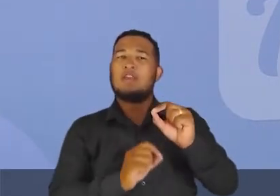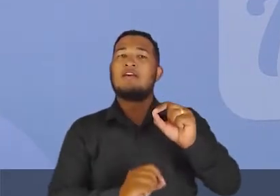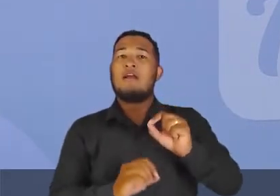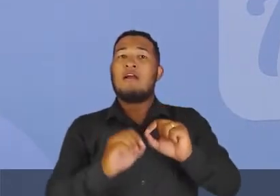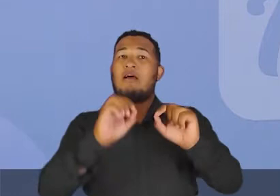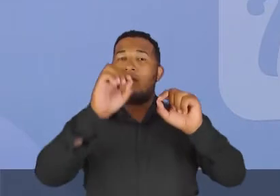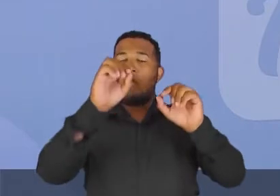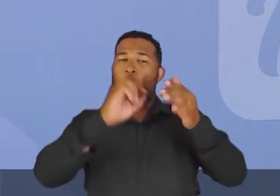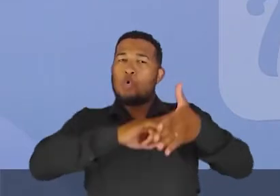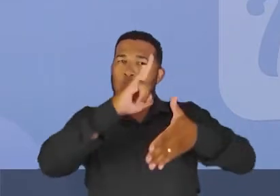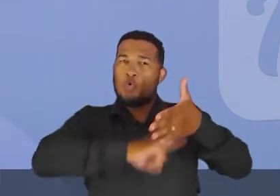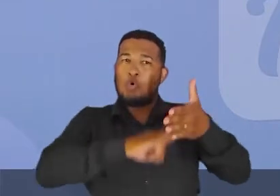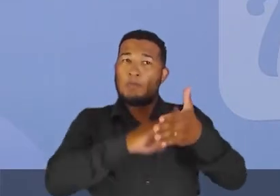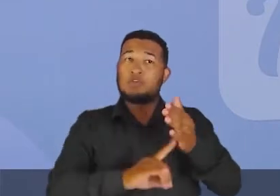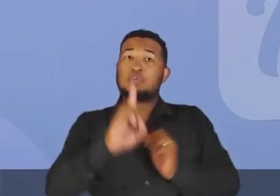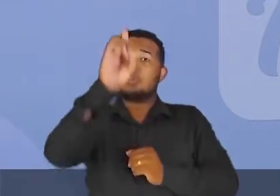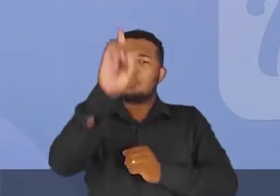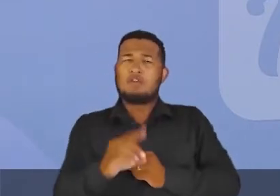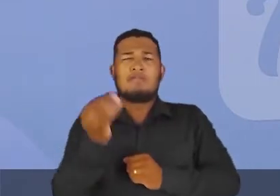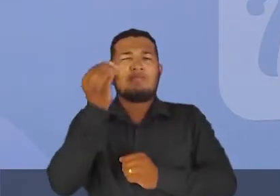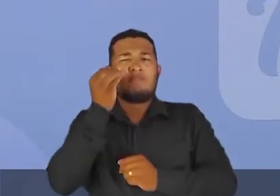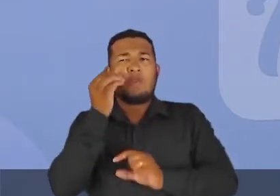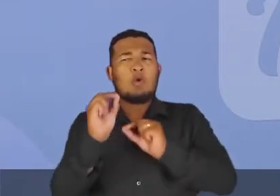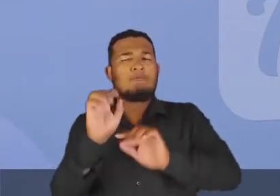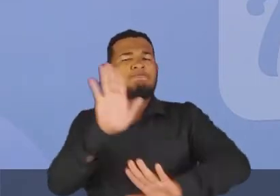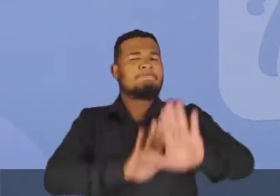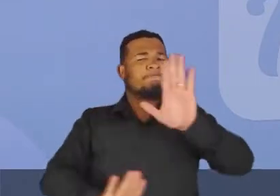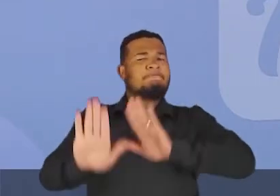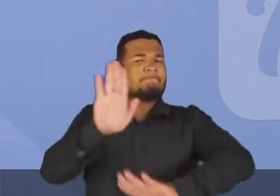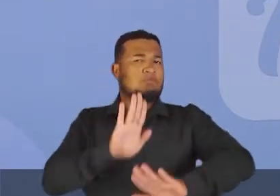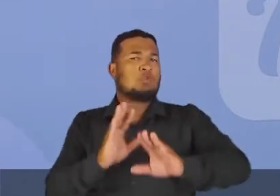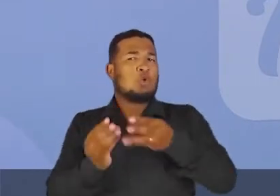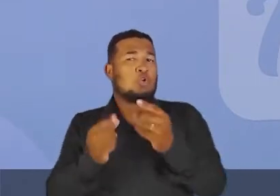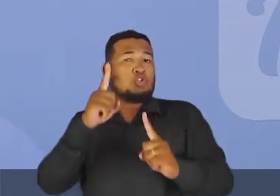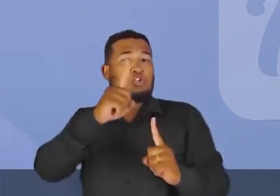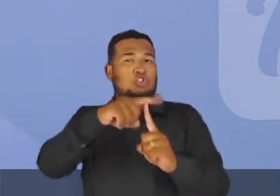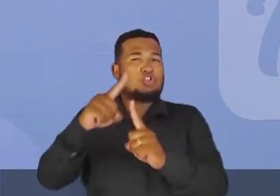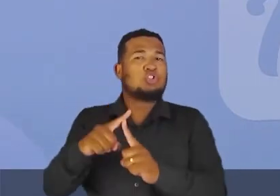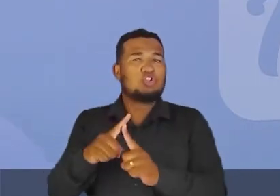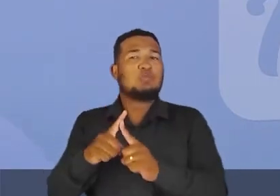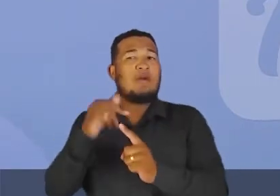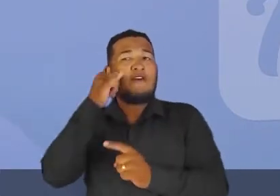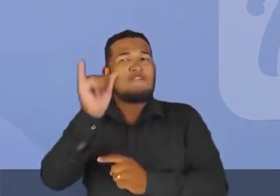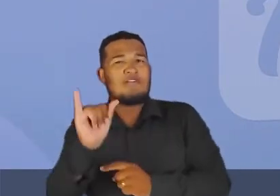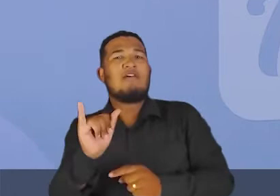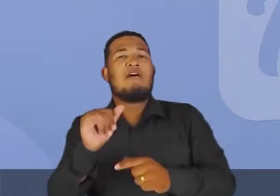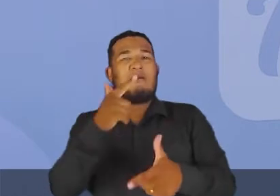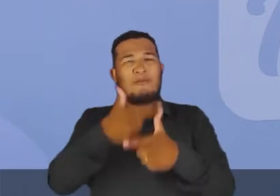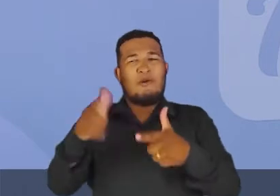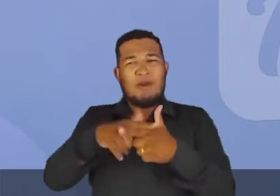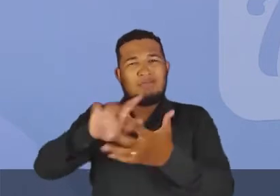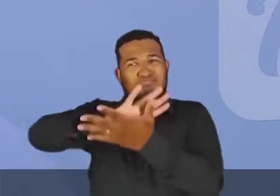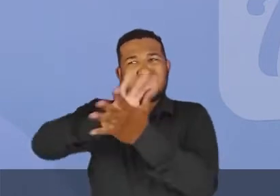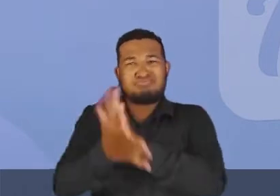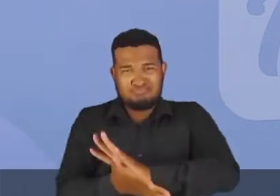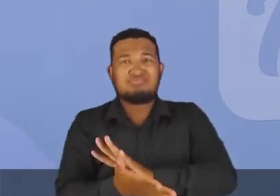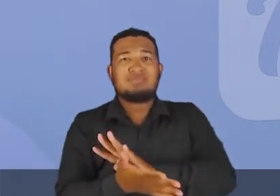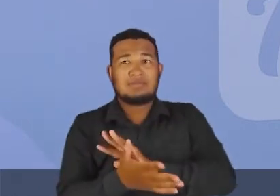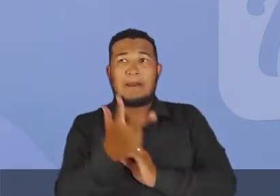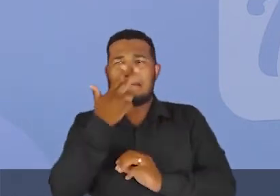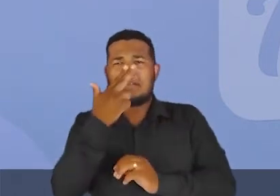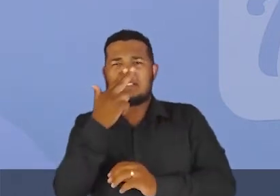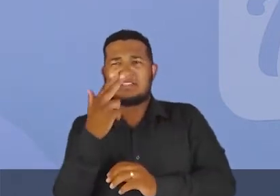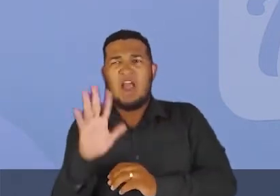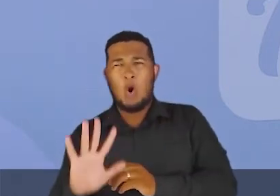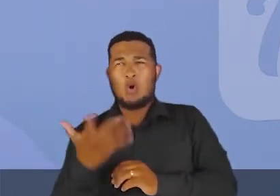direitos que tentasse prevenir esse tipo de atrocidade, que tentasse fazer com que esse tipo de coisa nunca